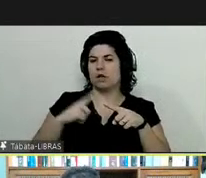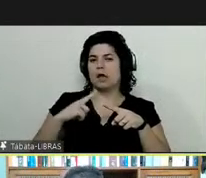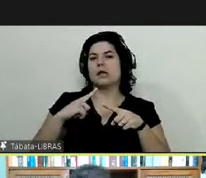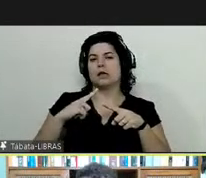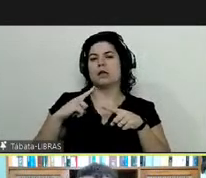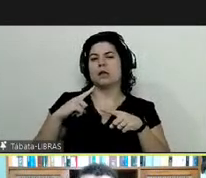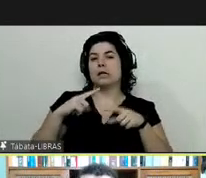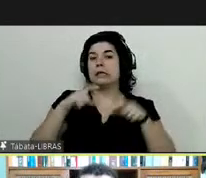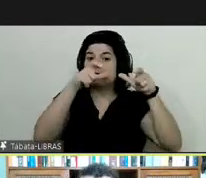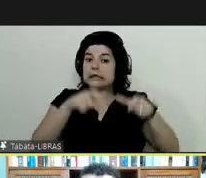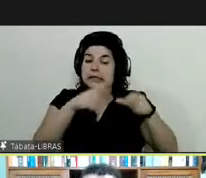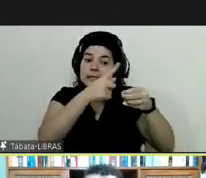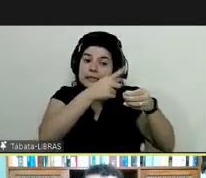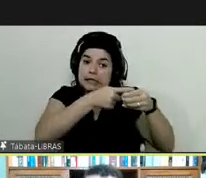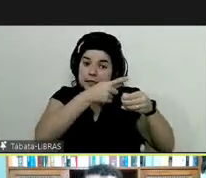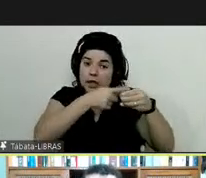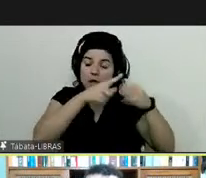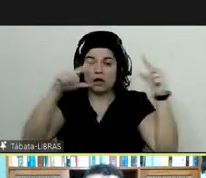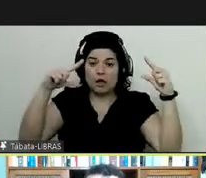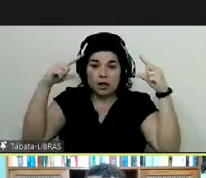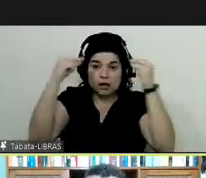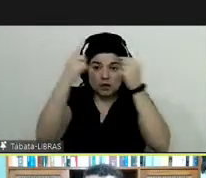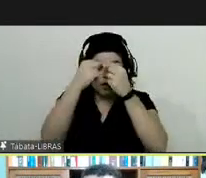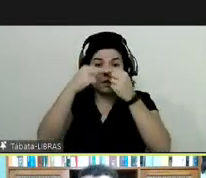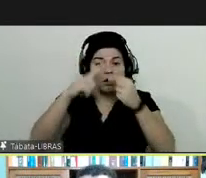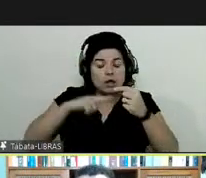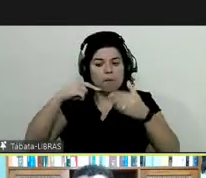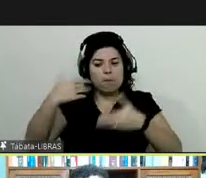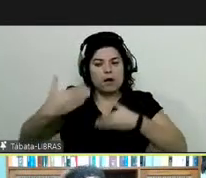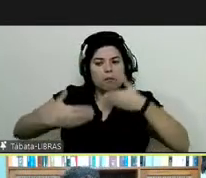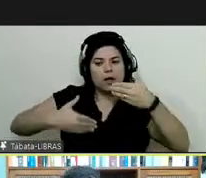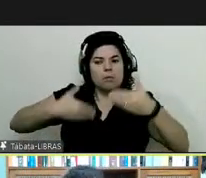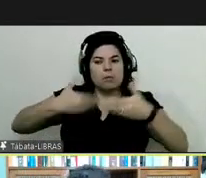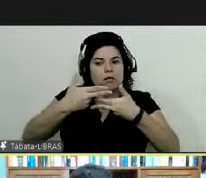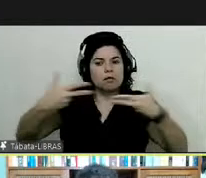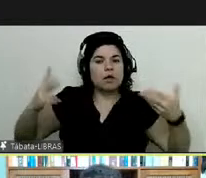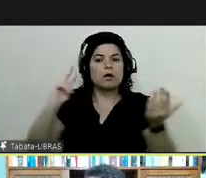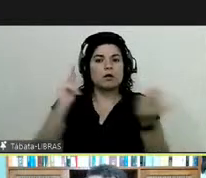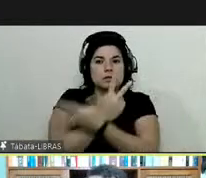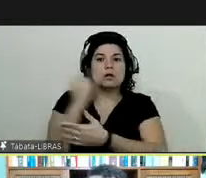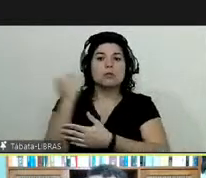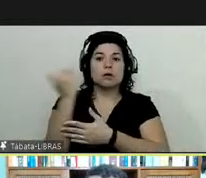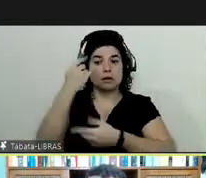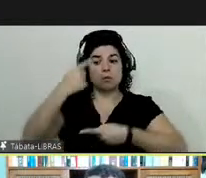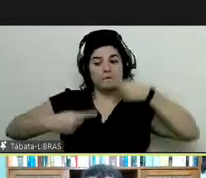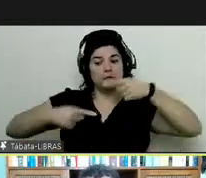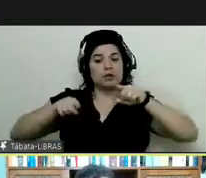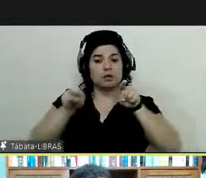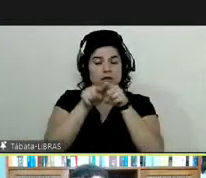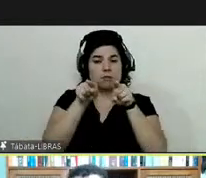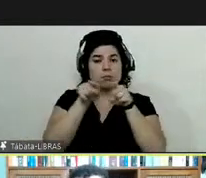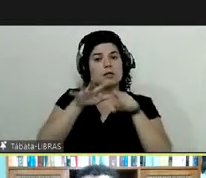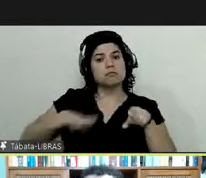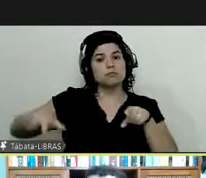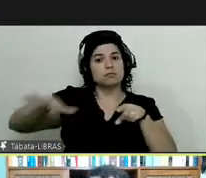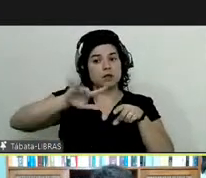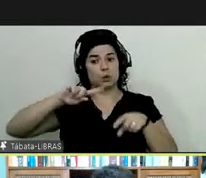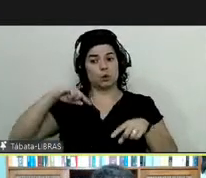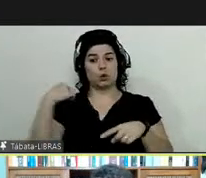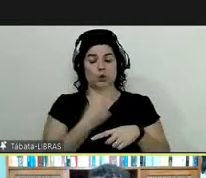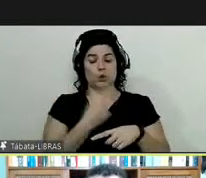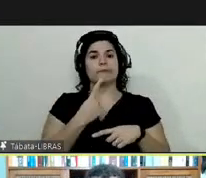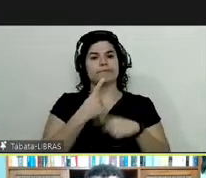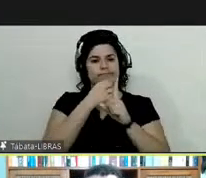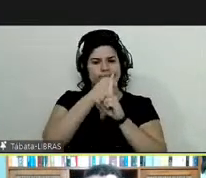naquela naquela cidade-estado grega foi se desenvolvendo algumas coisas importantes não só para política a divulgar algumas coisas importantes para nós